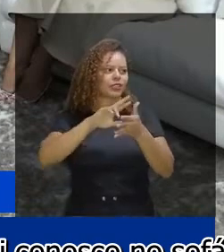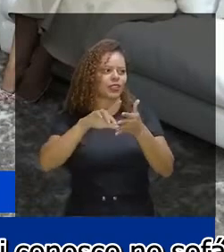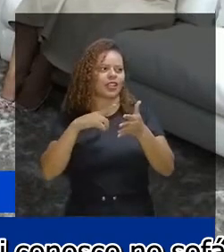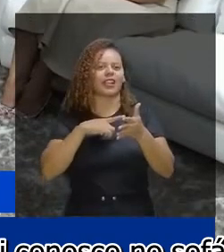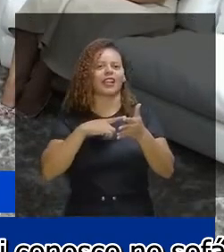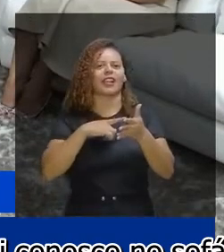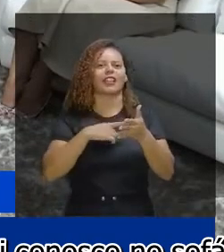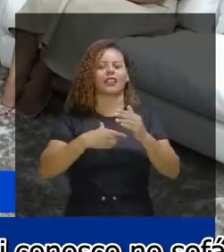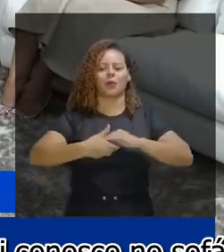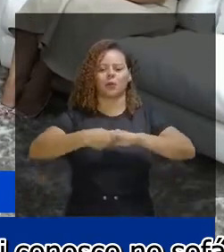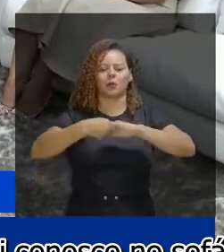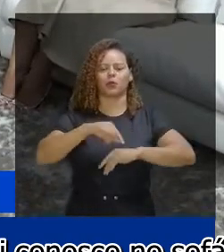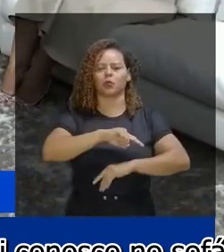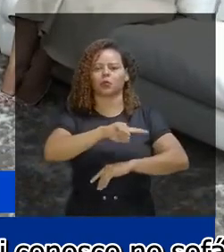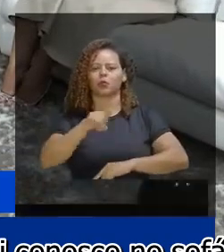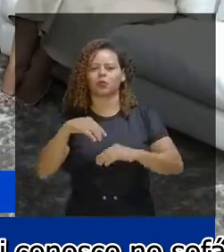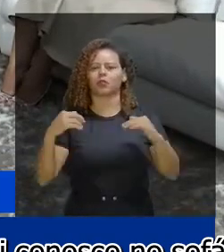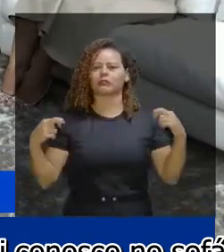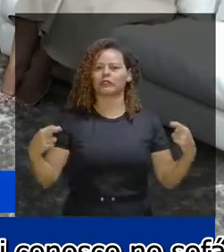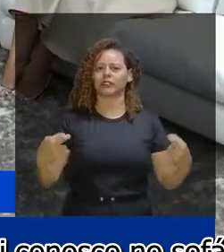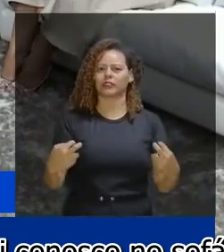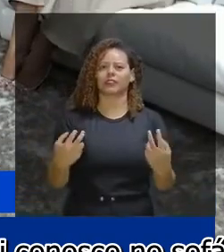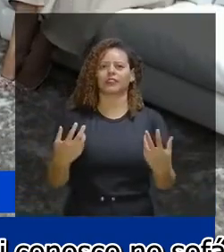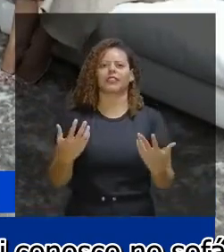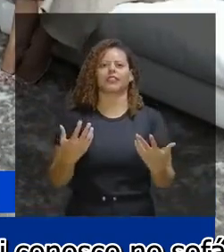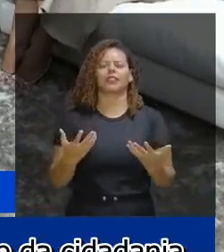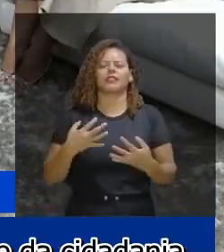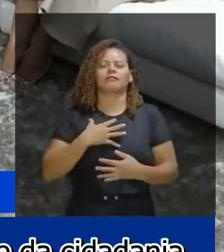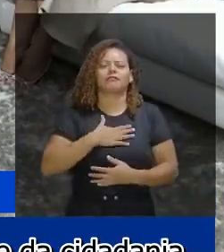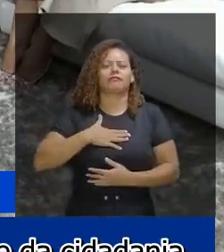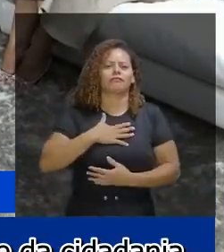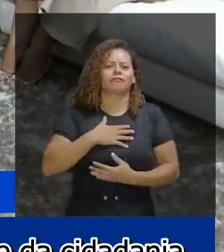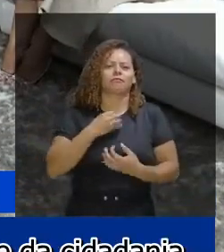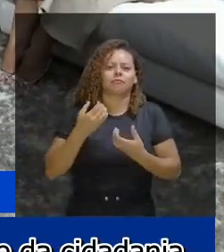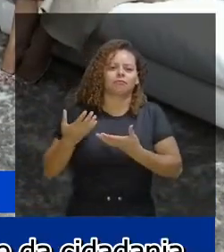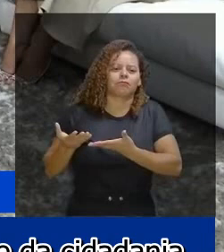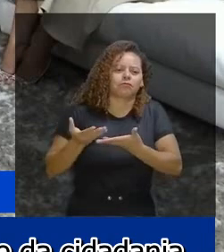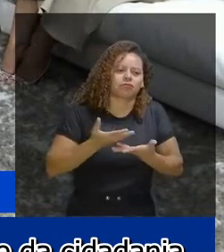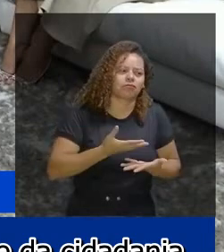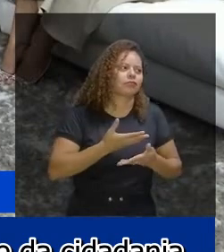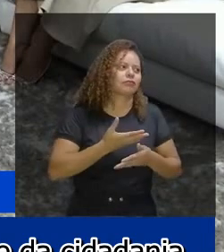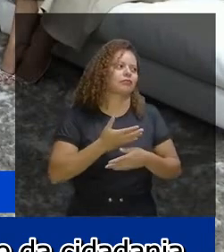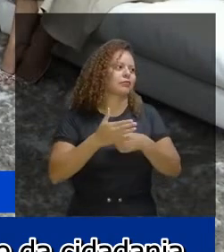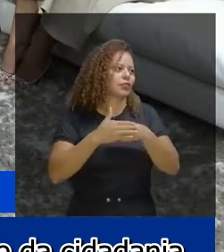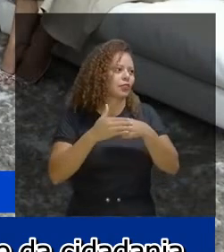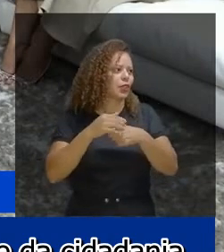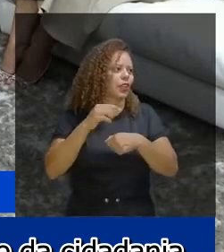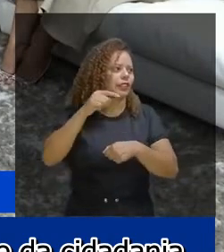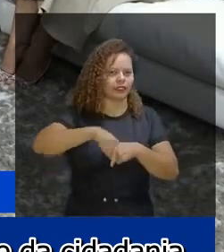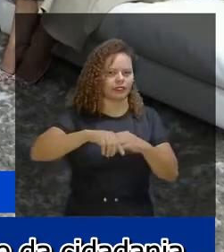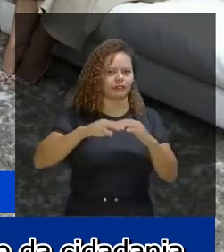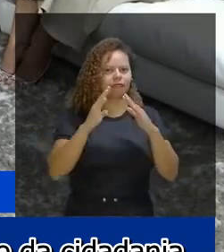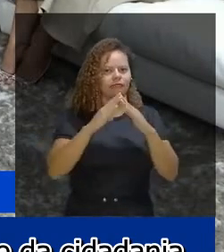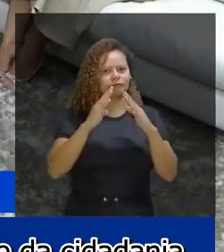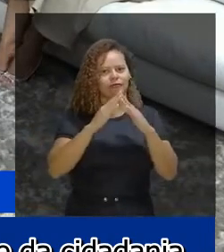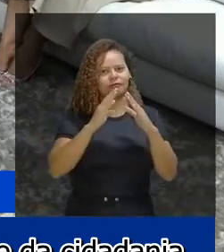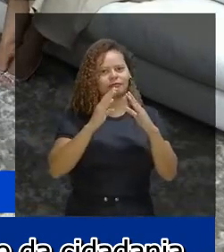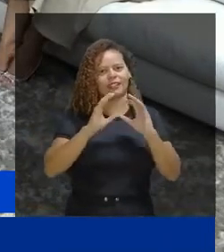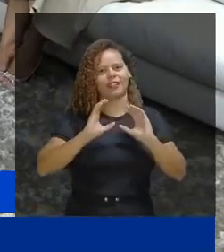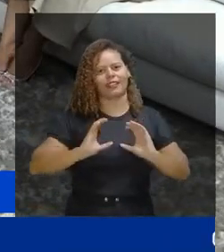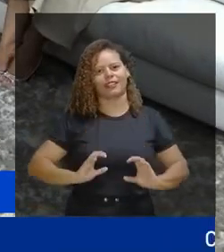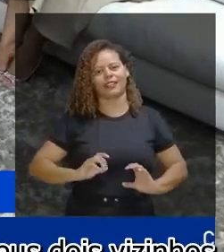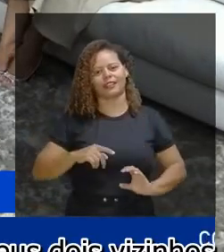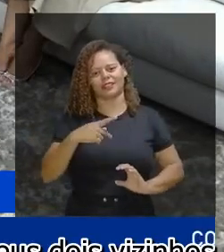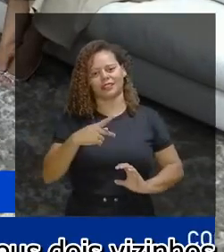Cristina. Cumprimento todos que estão aqui conosco no sofá. Sintam-se todos aqui acolhidos nesta casa da democracia e da